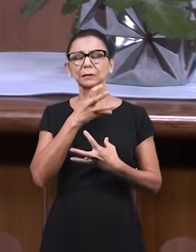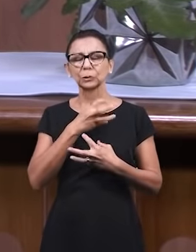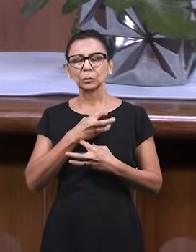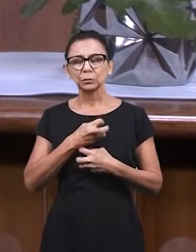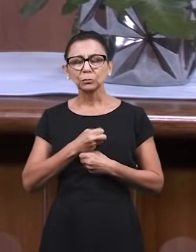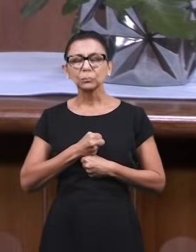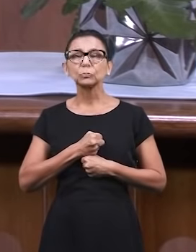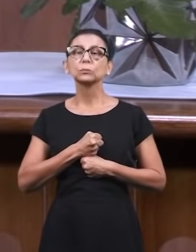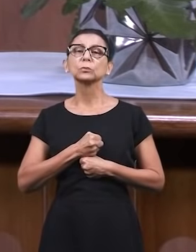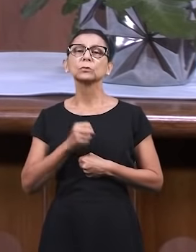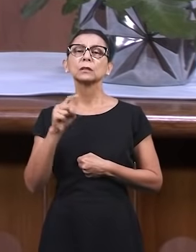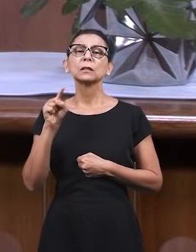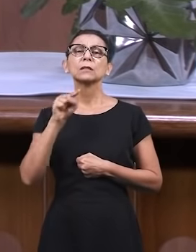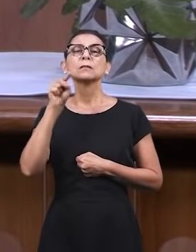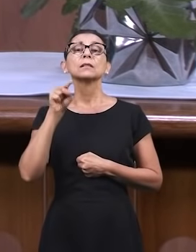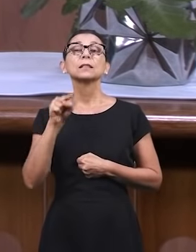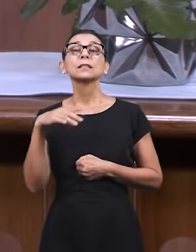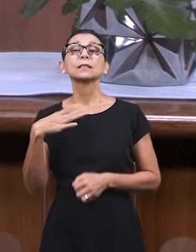da amargura?